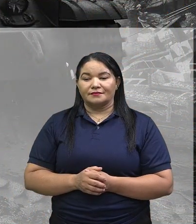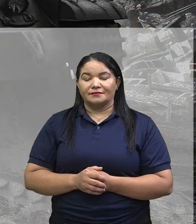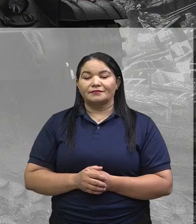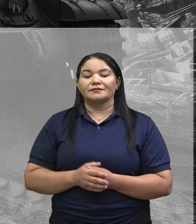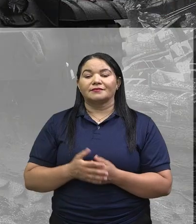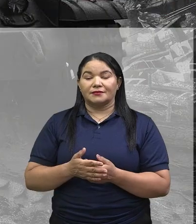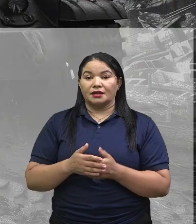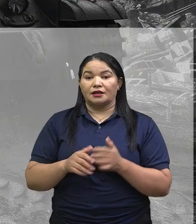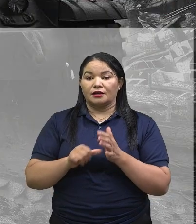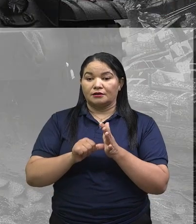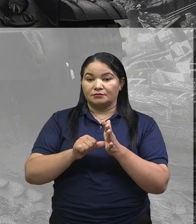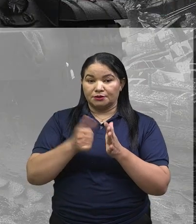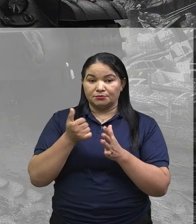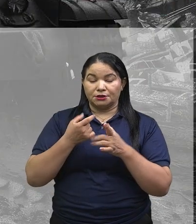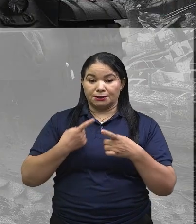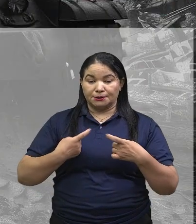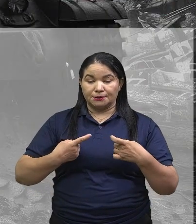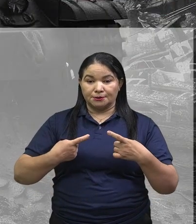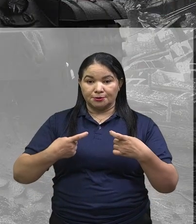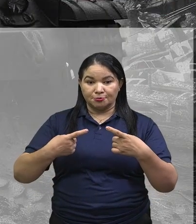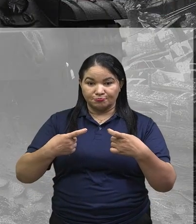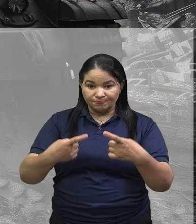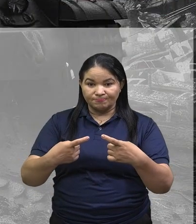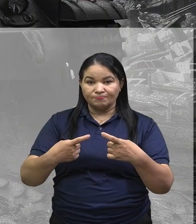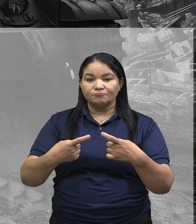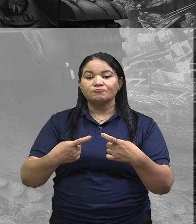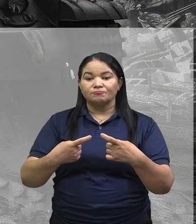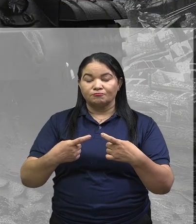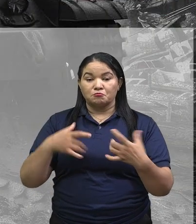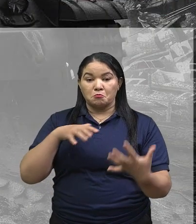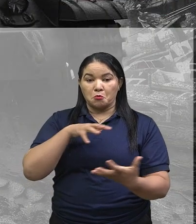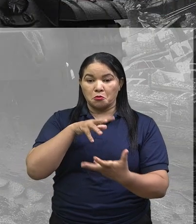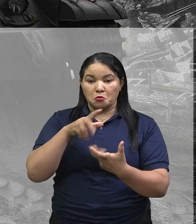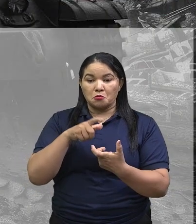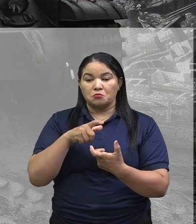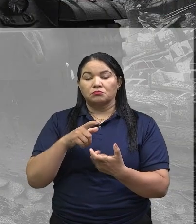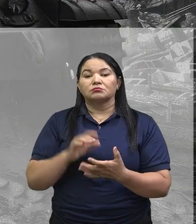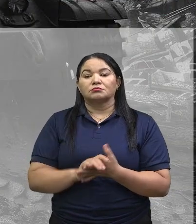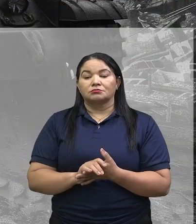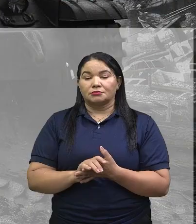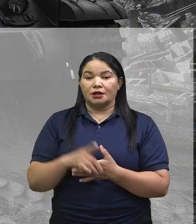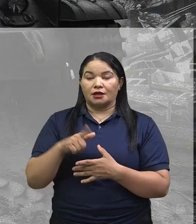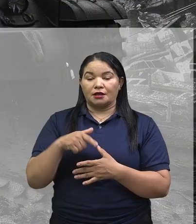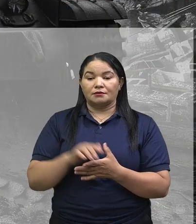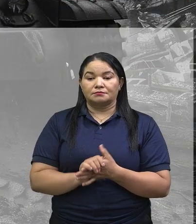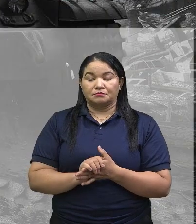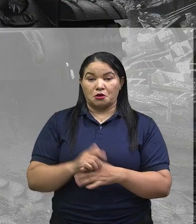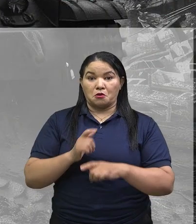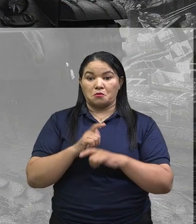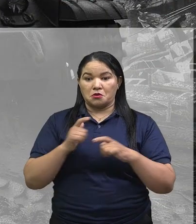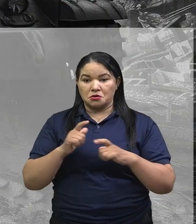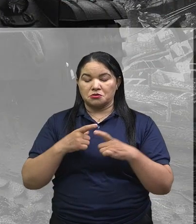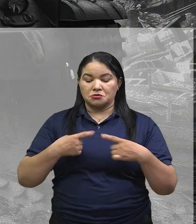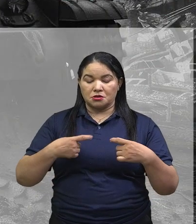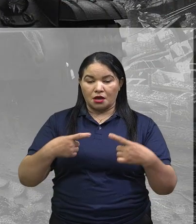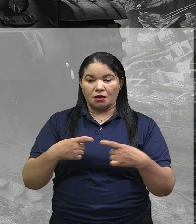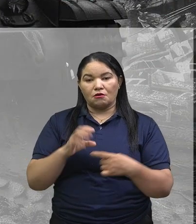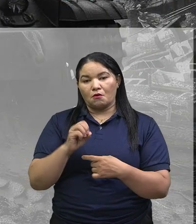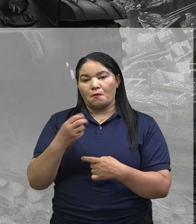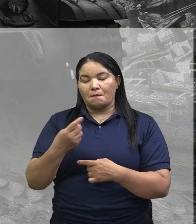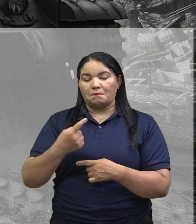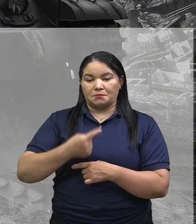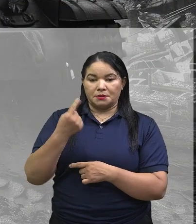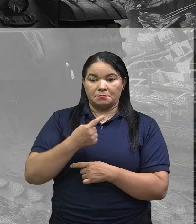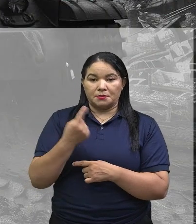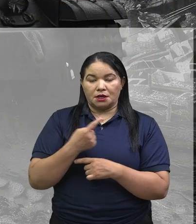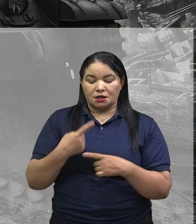A Primeira Guerra Mundial, né, ou conhecida como a Grande Guerra. Então, o contexto global